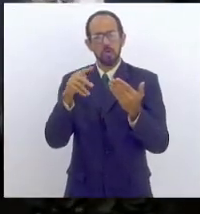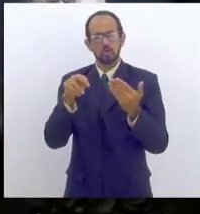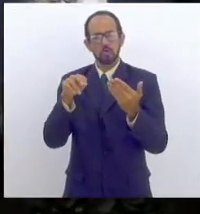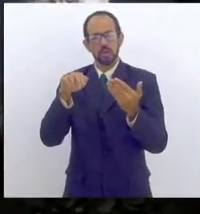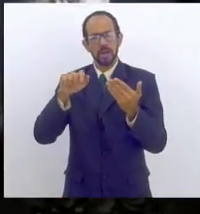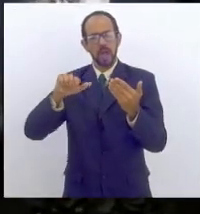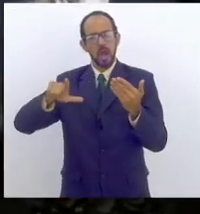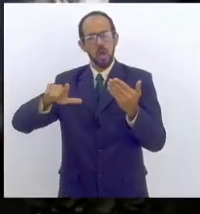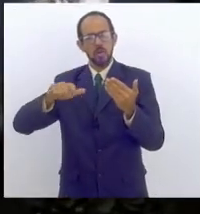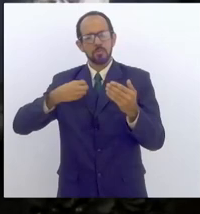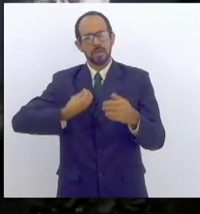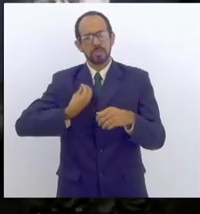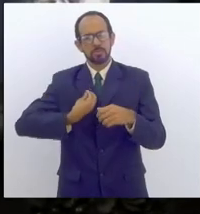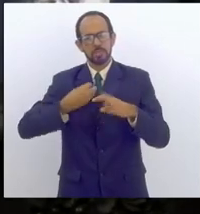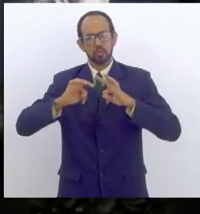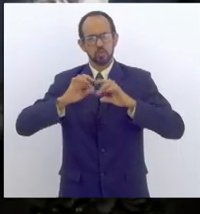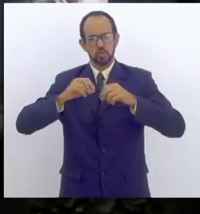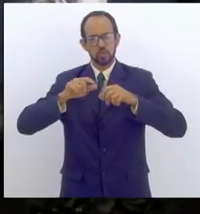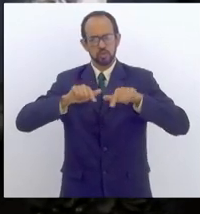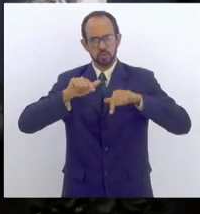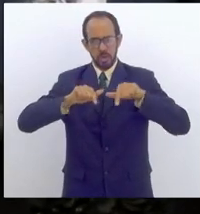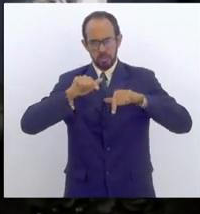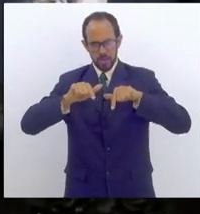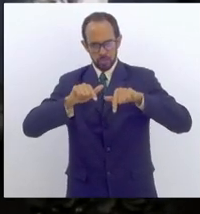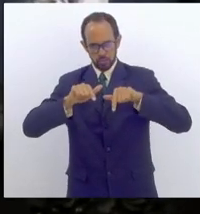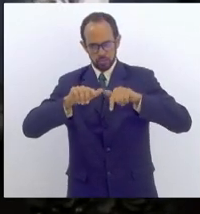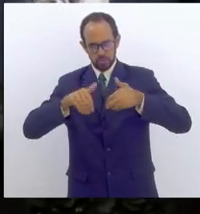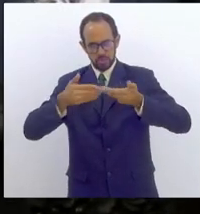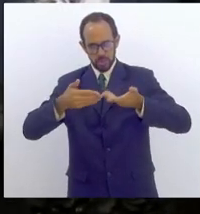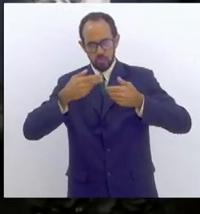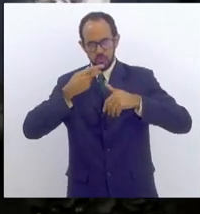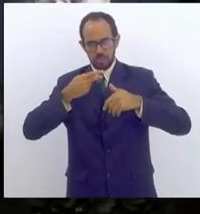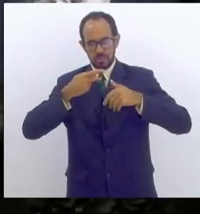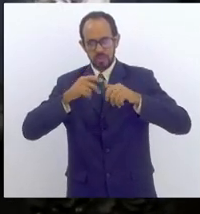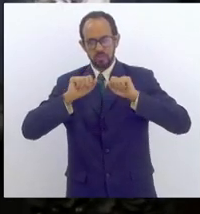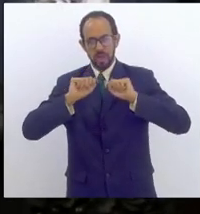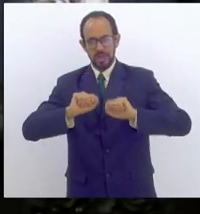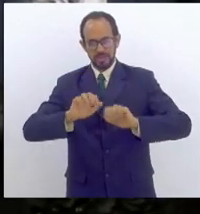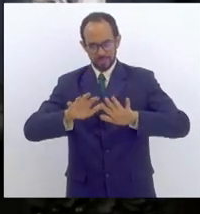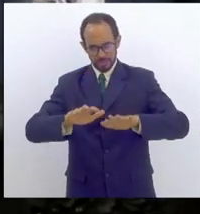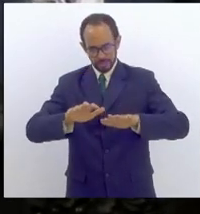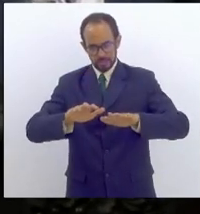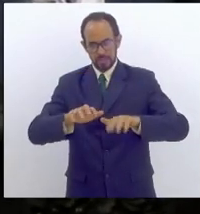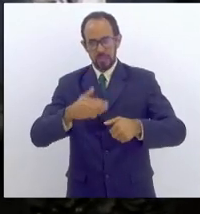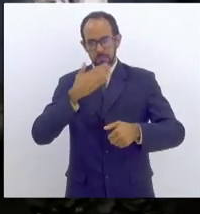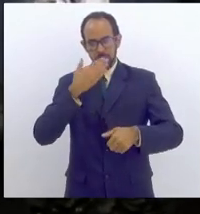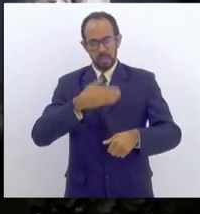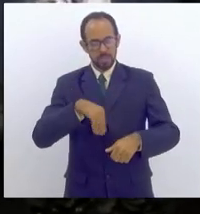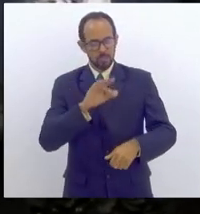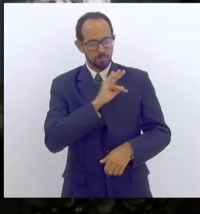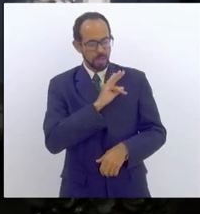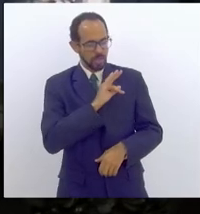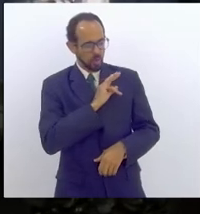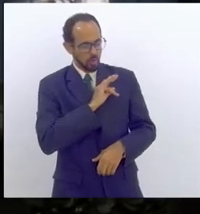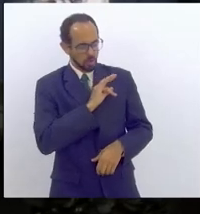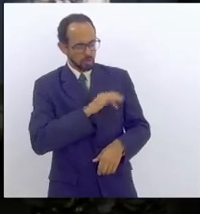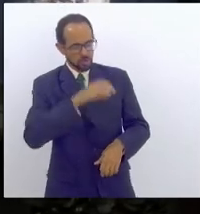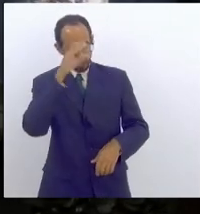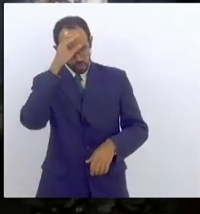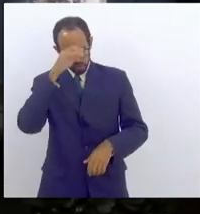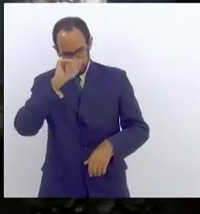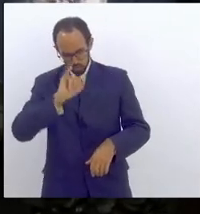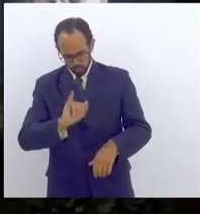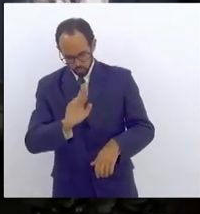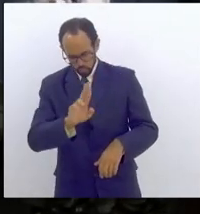trabalhos. Dito isso, passo à deputada Marta Rocha e Tia Ju, que alternadamente chamem